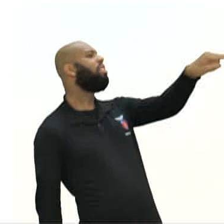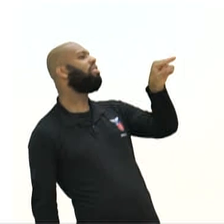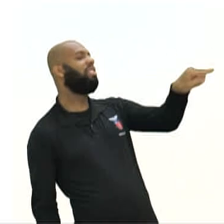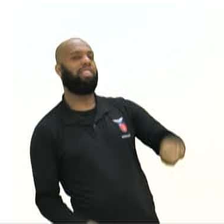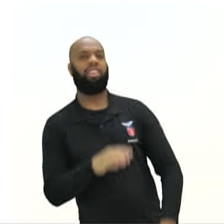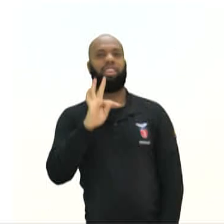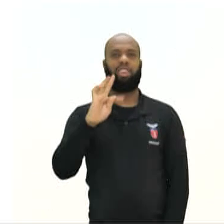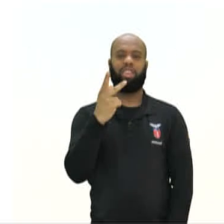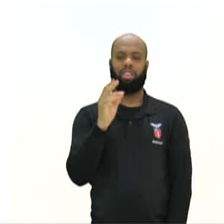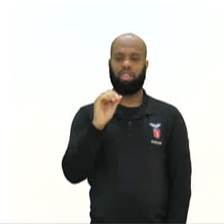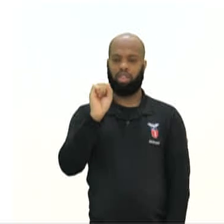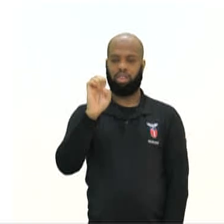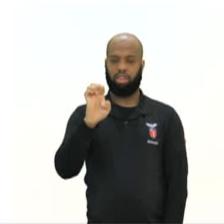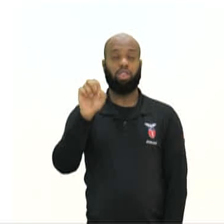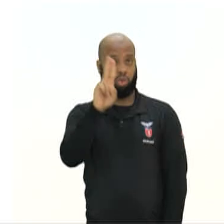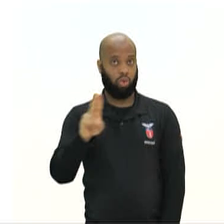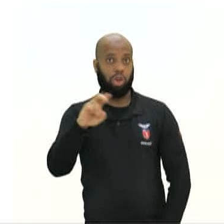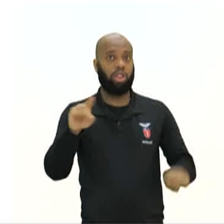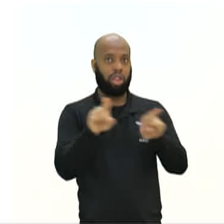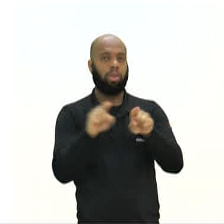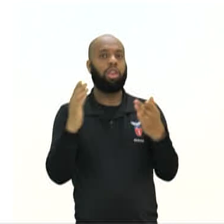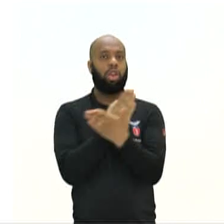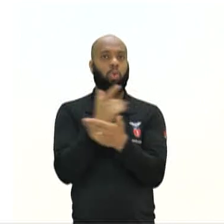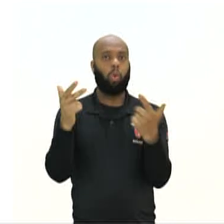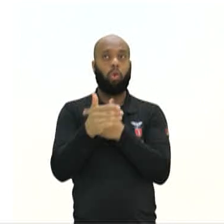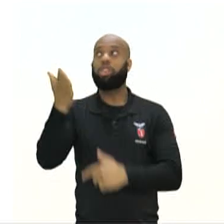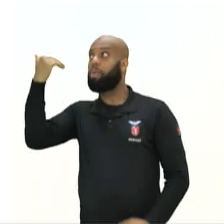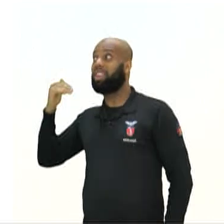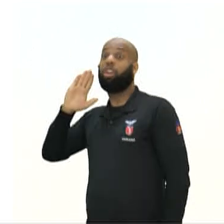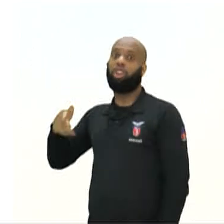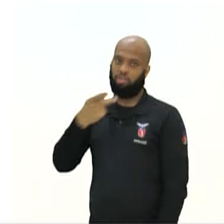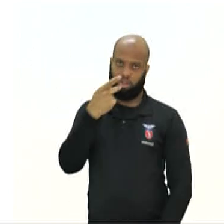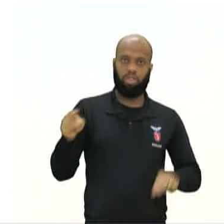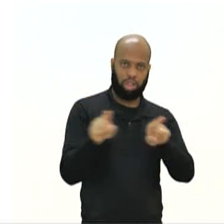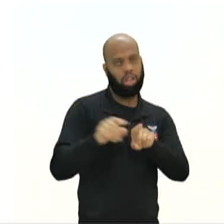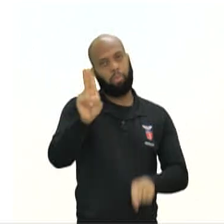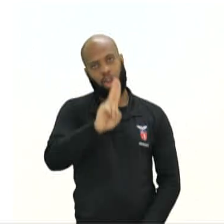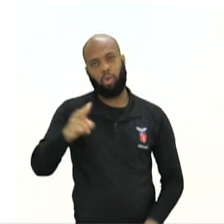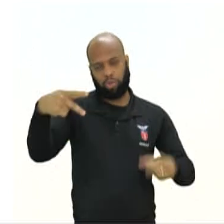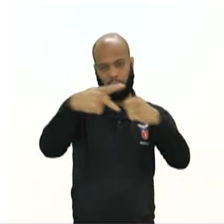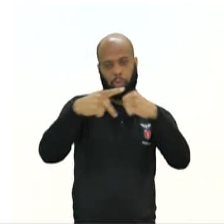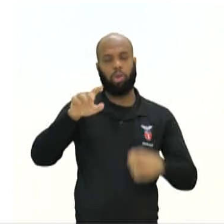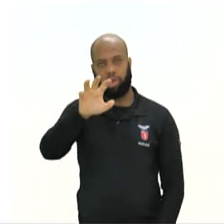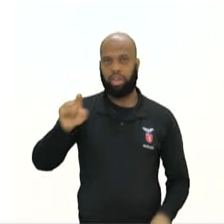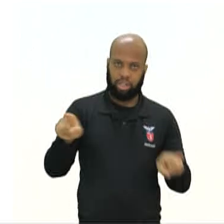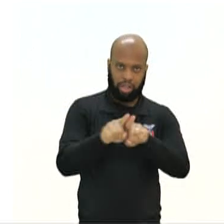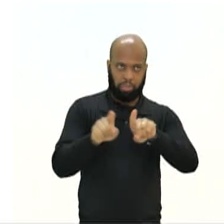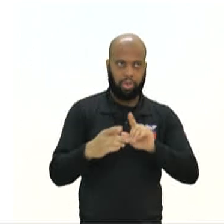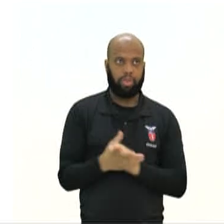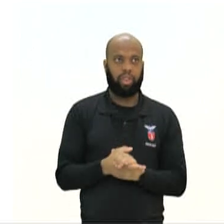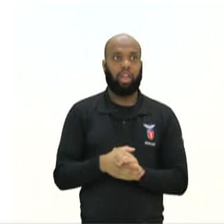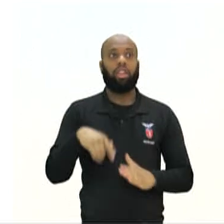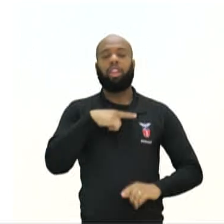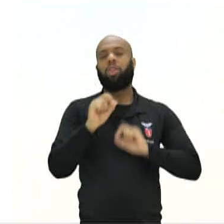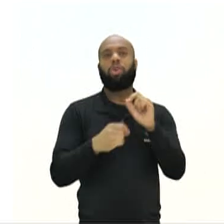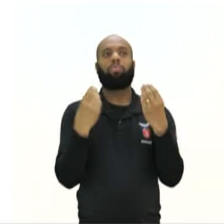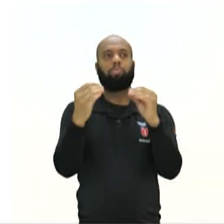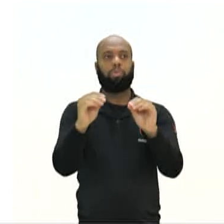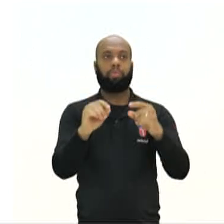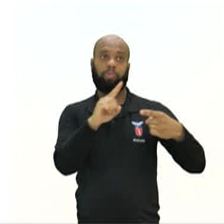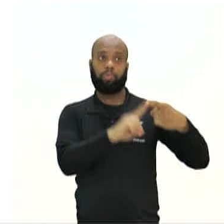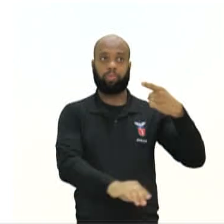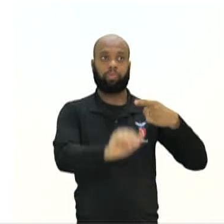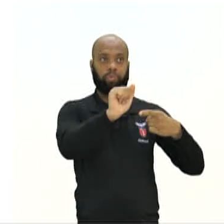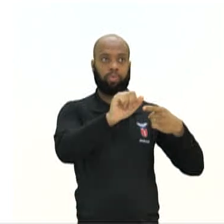comum de se utilizar em textos para se referir a alguma coisa que já foi dita. Então, as alternativas que eu coloquei: